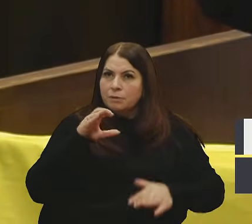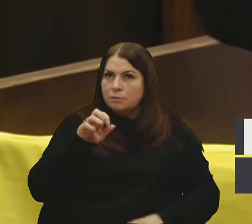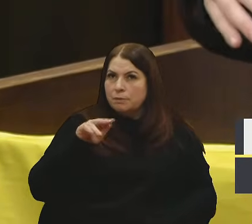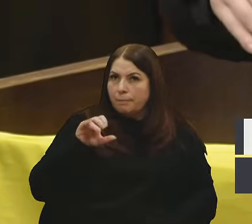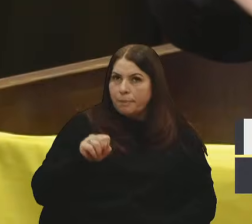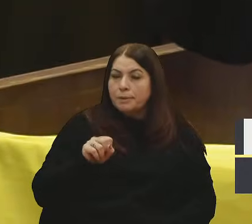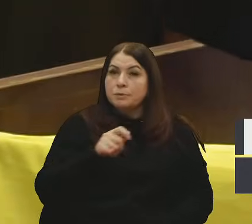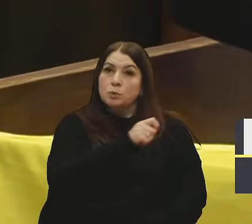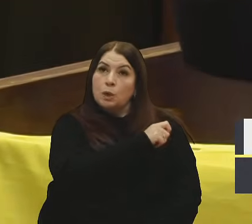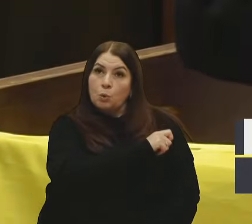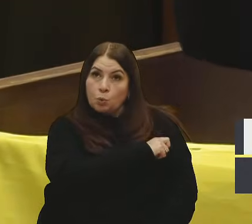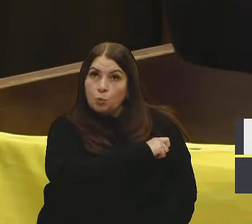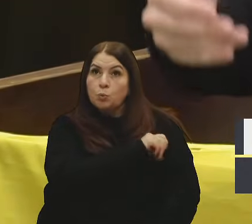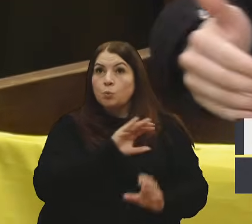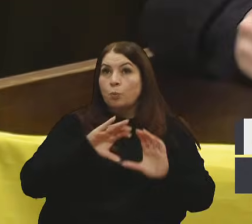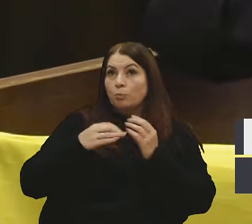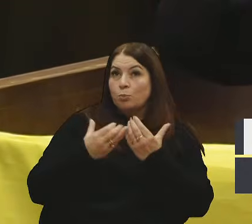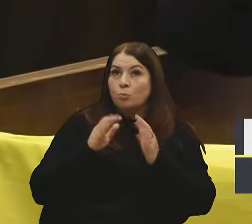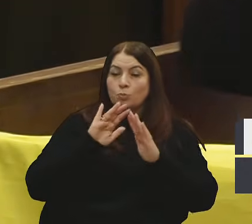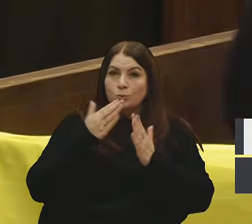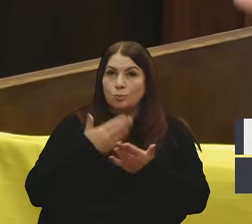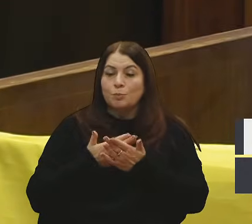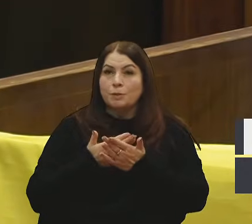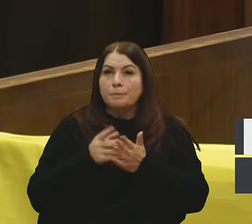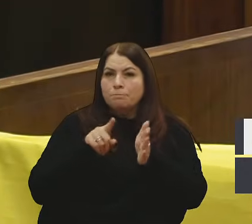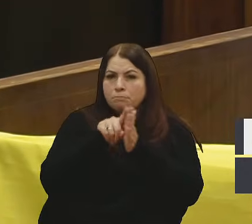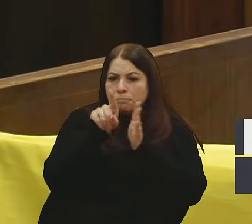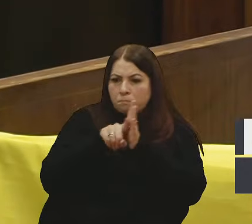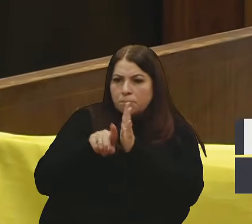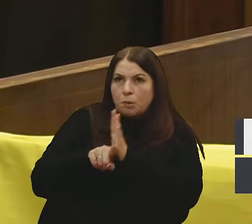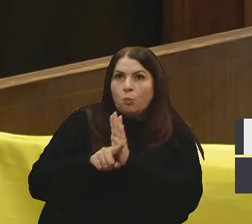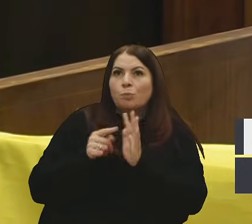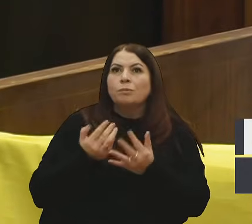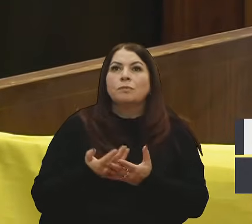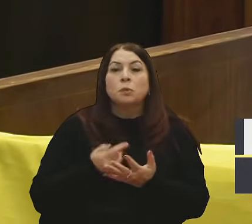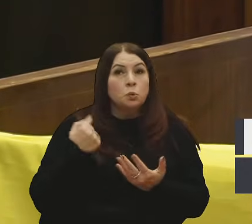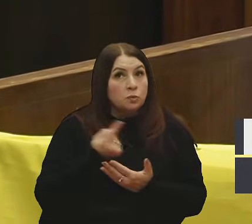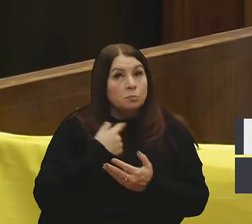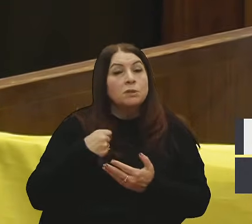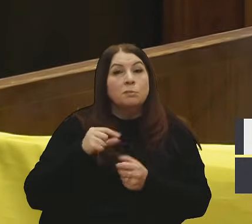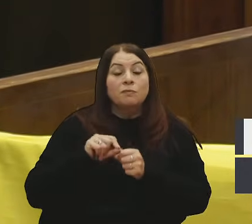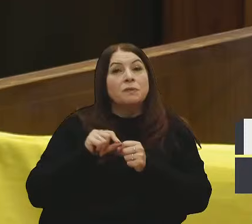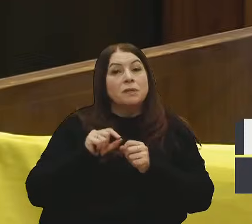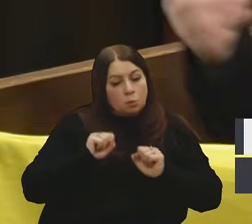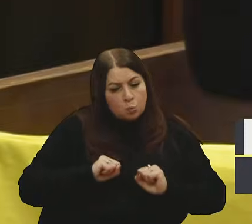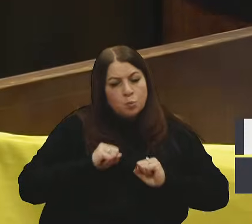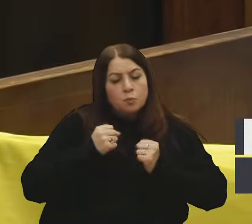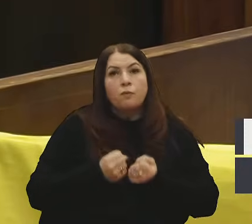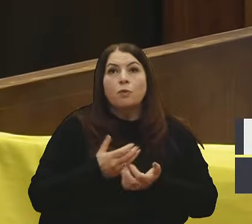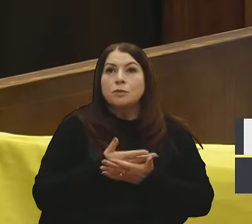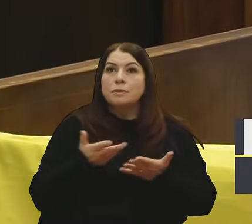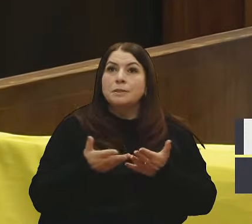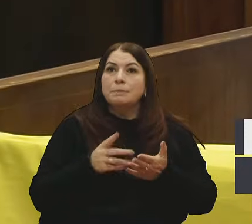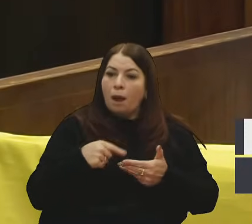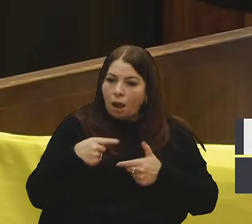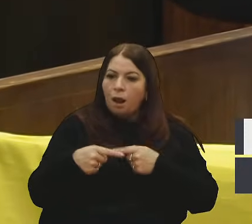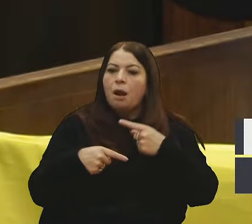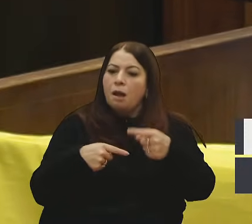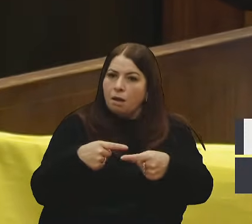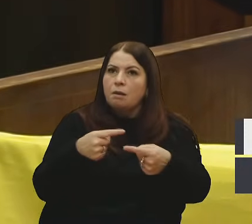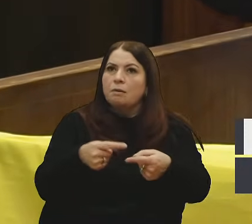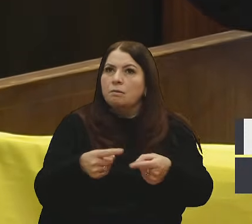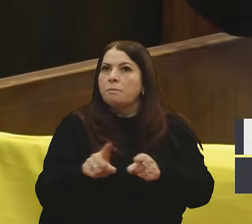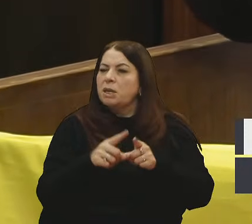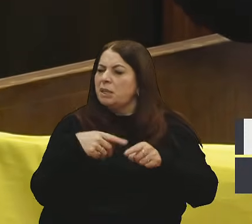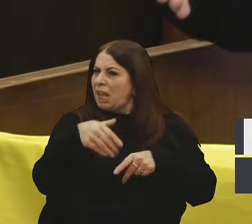movimentos dos estudantes, do movimento da comunidade escolar, questionando tudo isso. E nós precisamos fazer um esforço para postergar isso, né, para